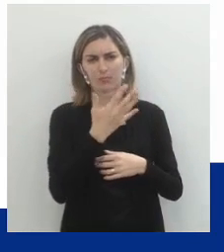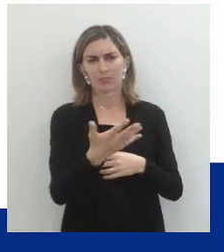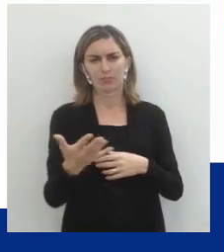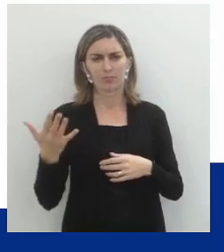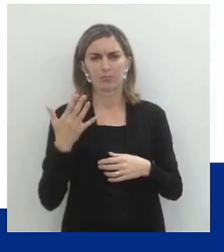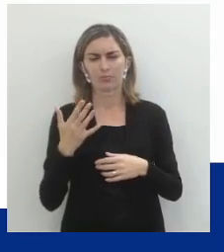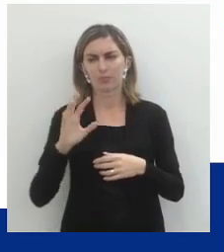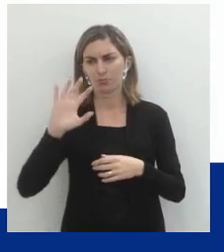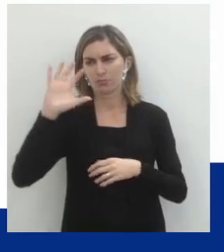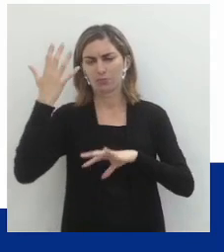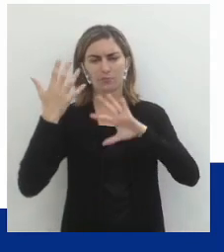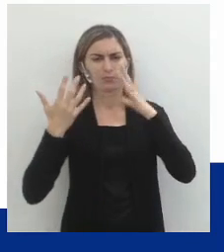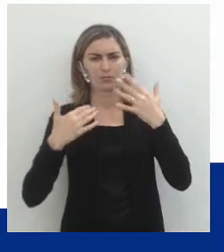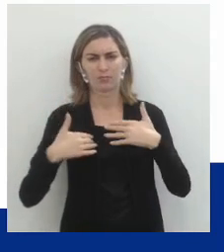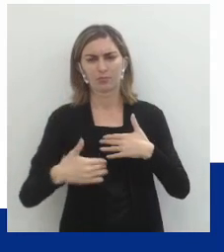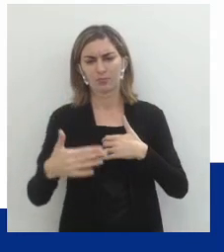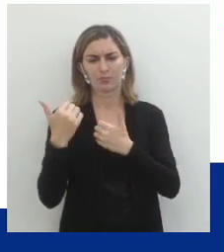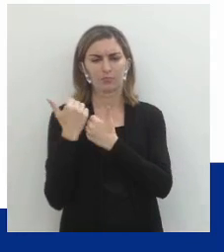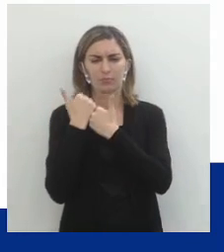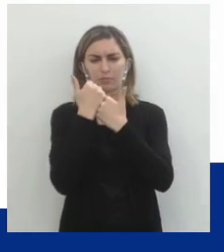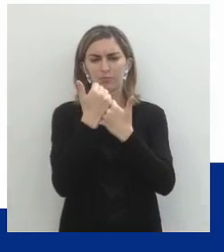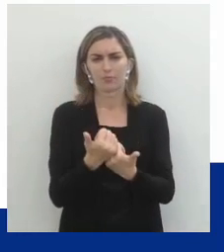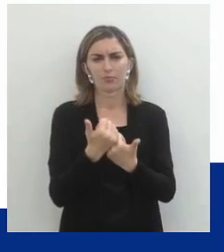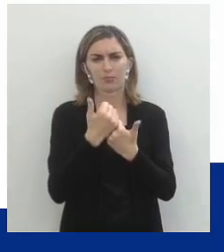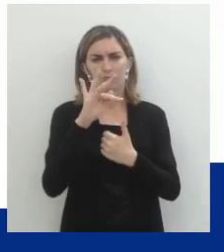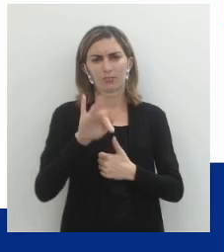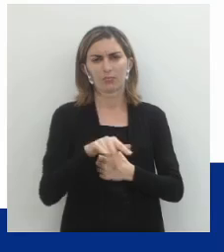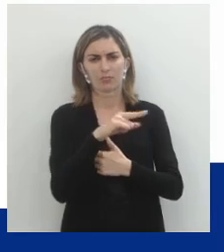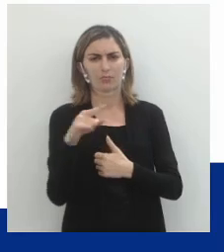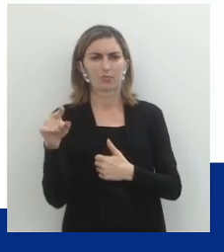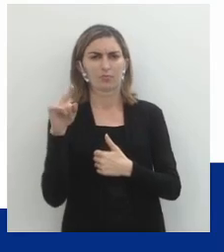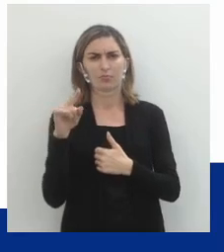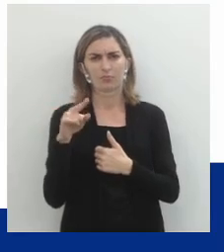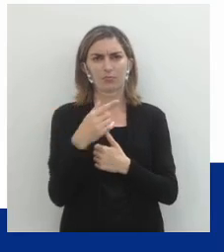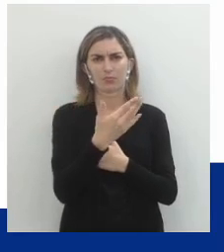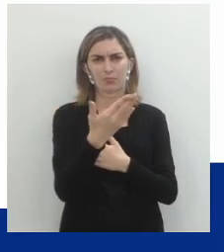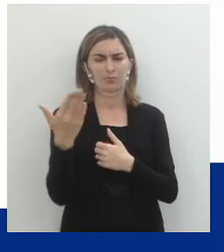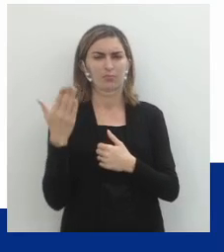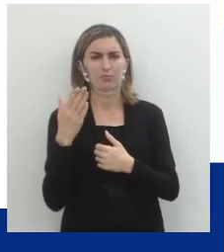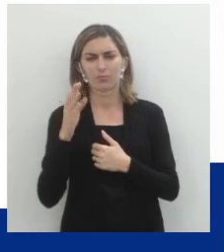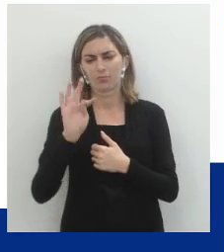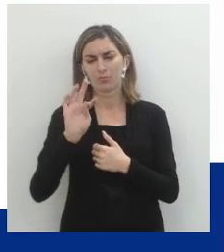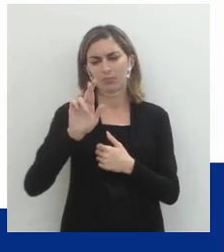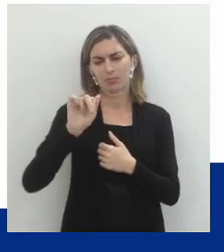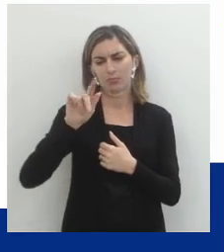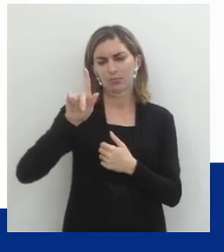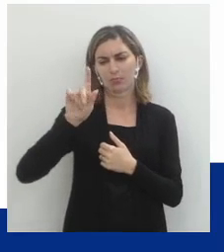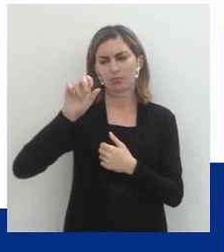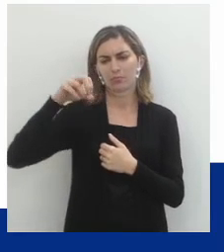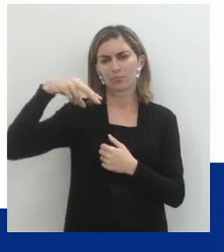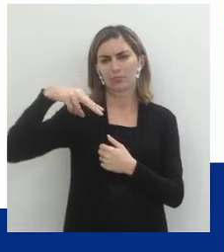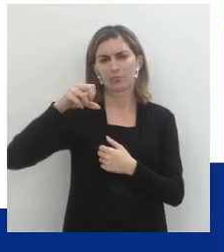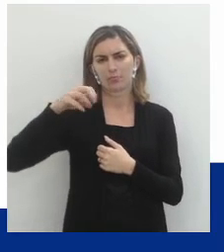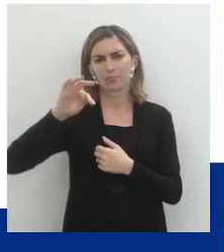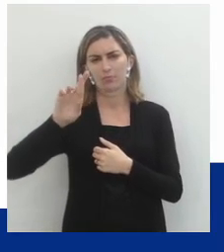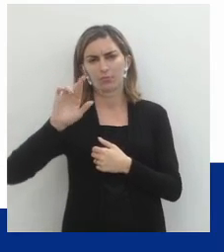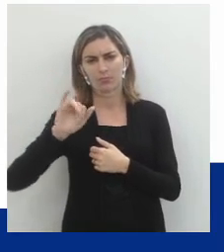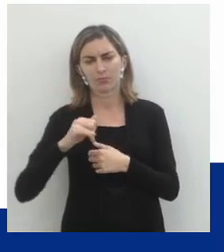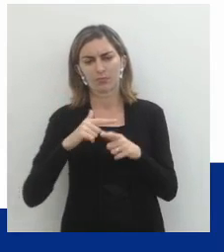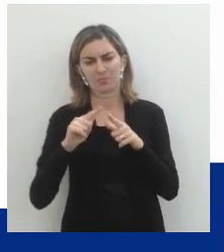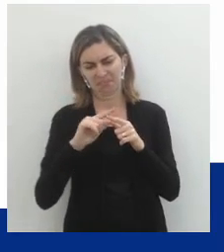muitas situações do nosso dia a dia são representadas por funções cíclicas, por funções trigonométricas, como é o caso do probleminha